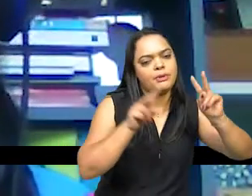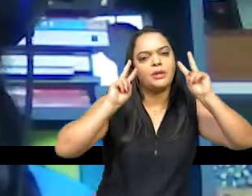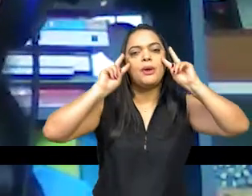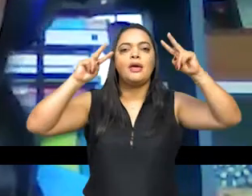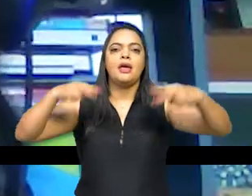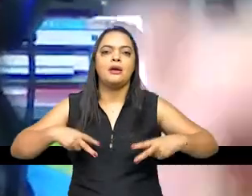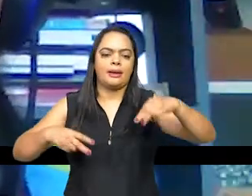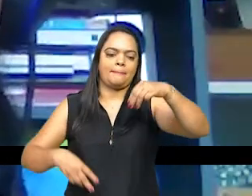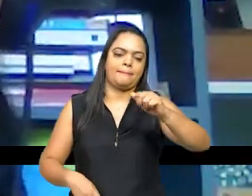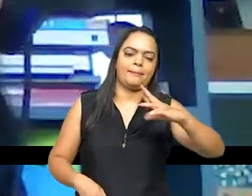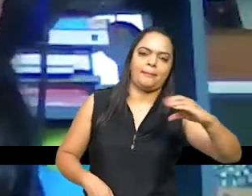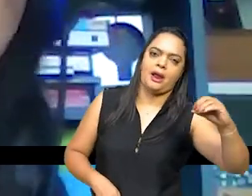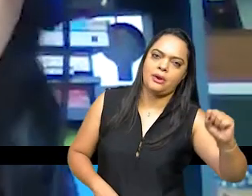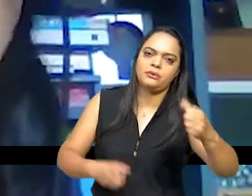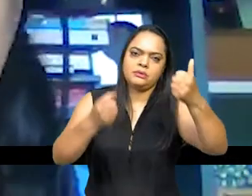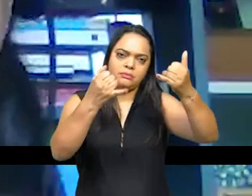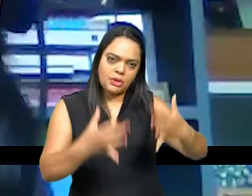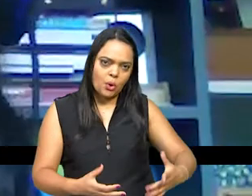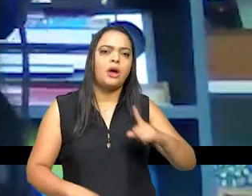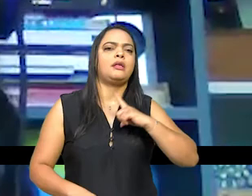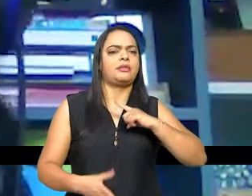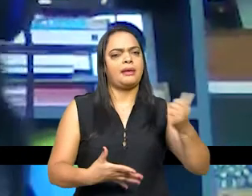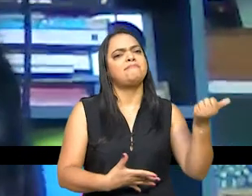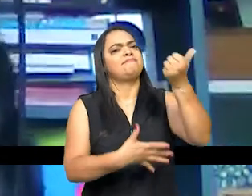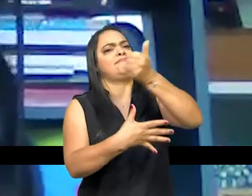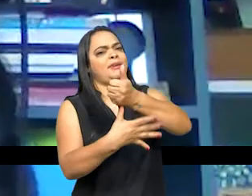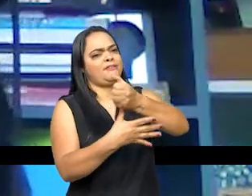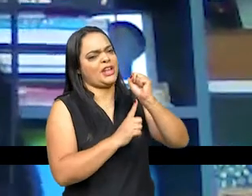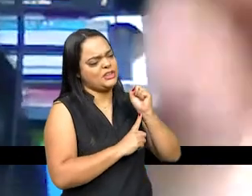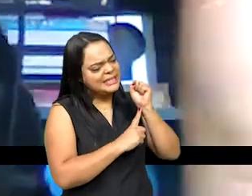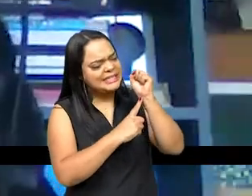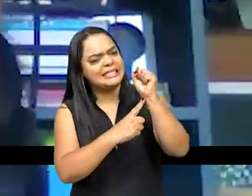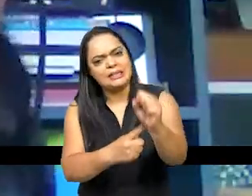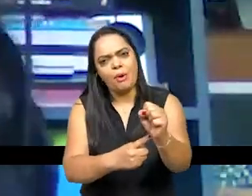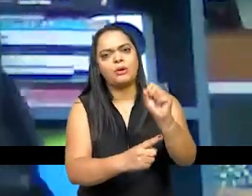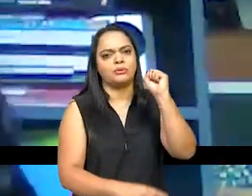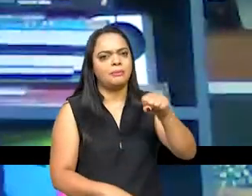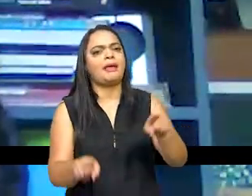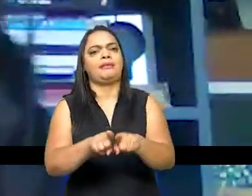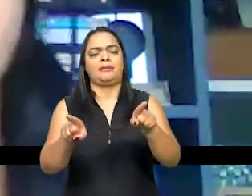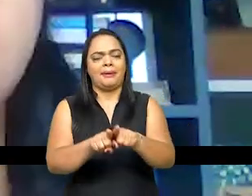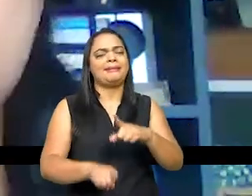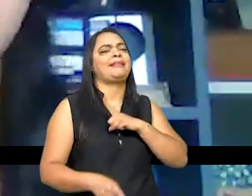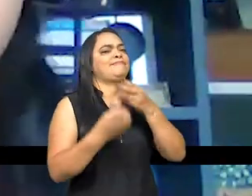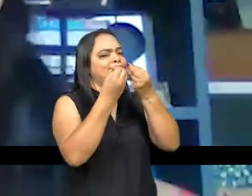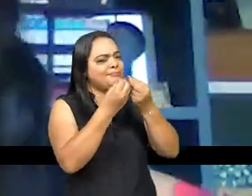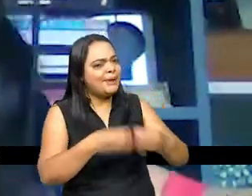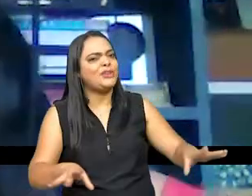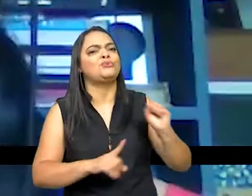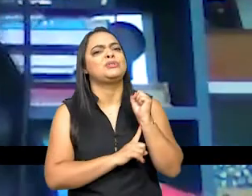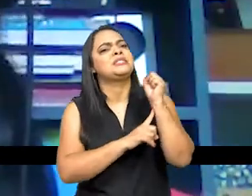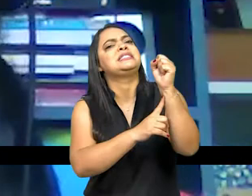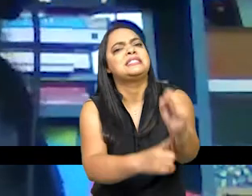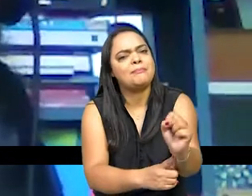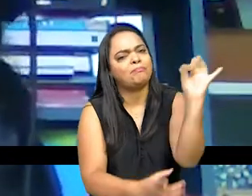Nós temos privilégios simbólicos e concretos, mas nós temos prejuízos simbólicos e concretos. Nós